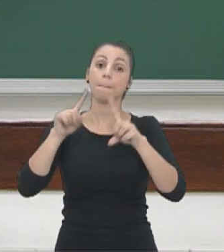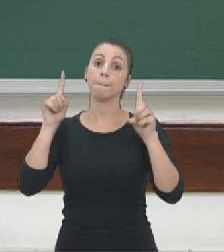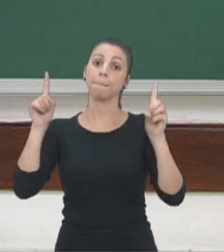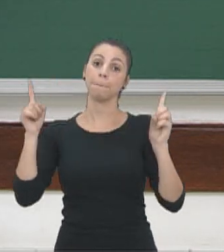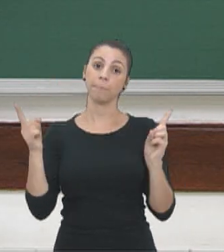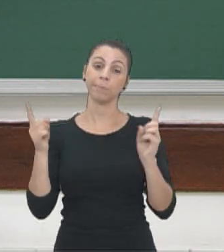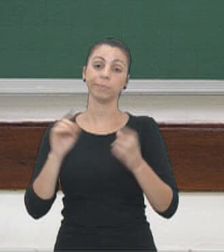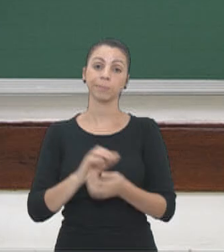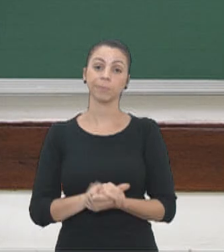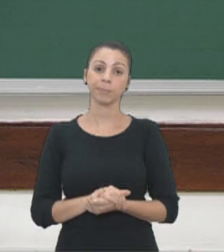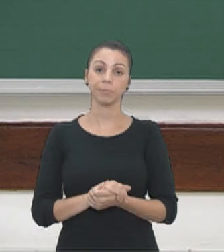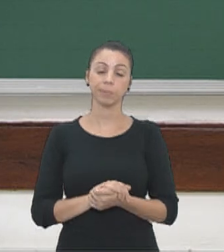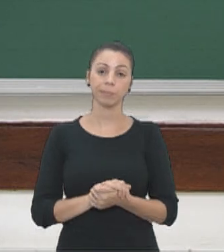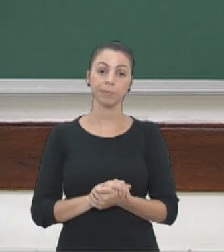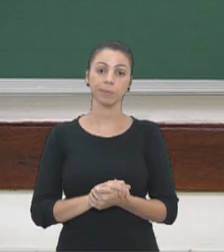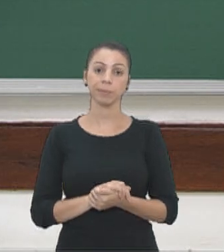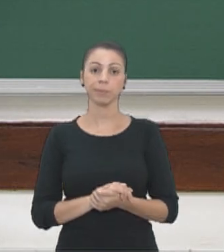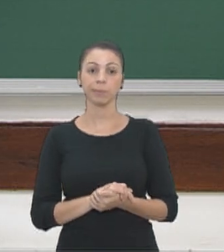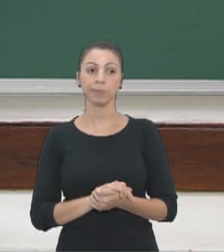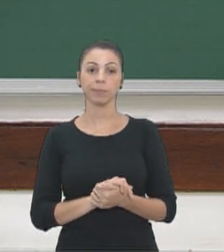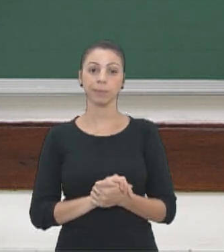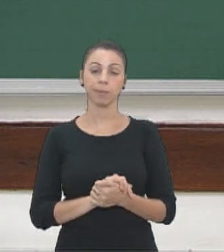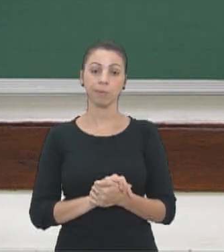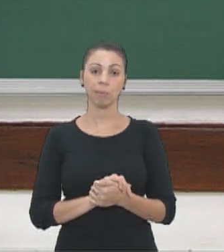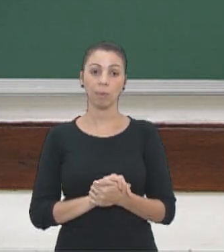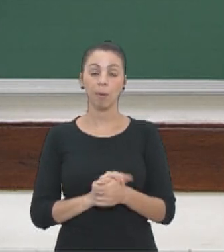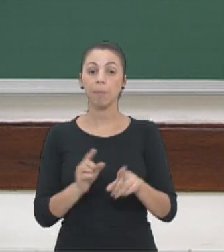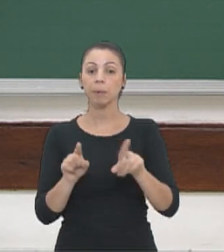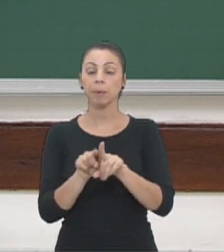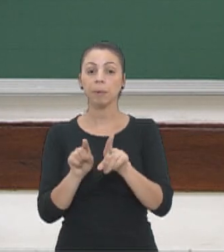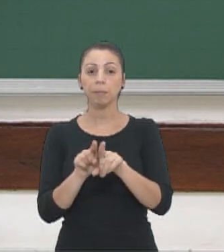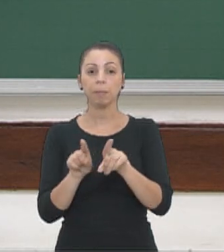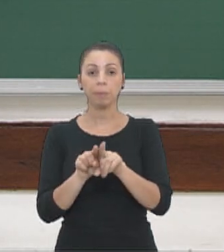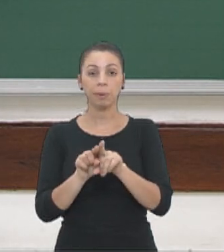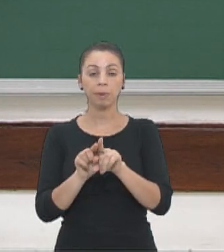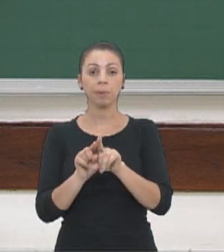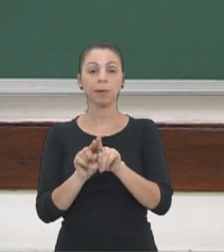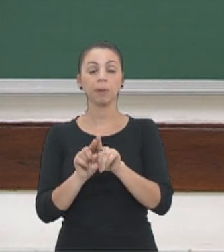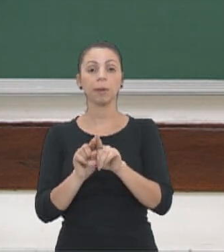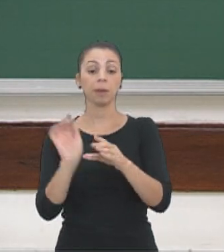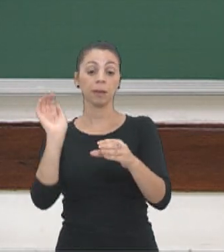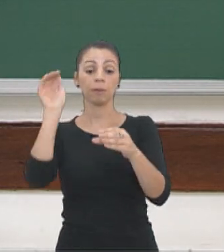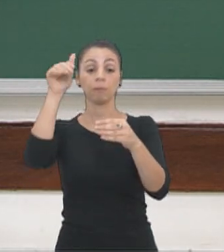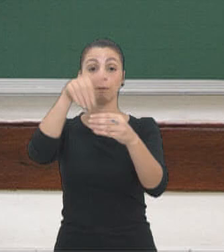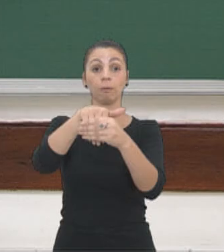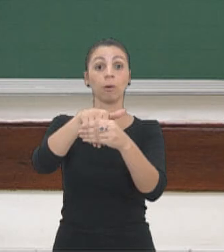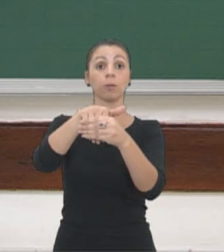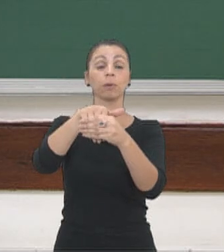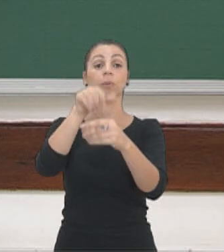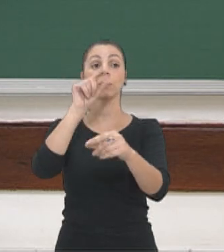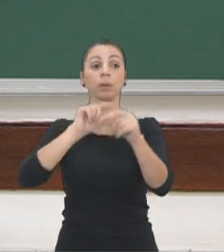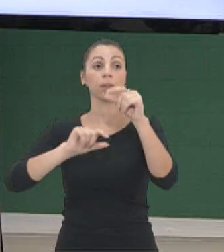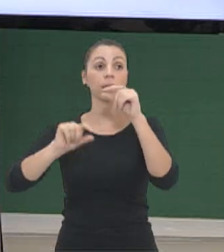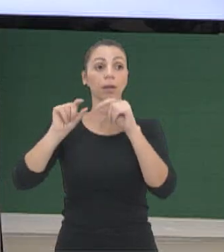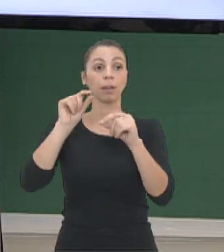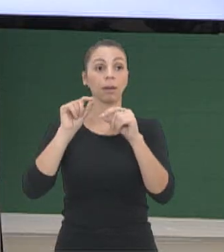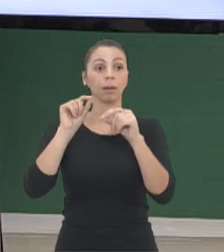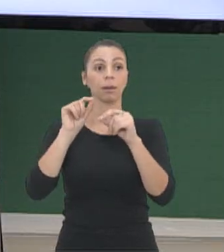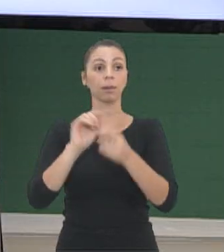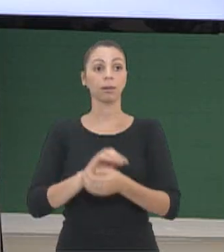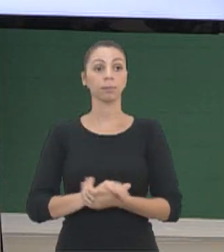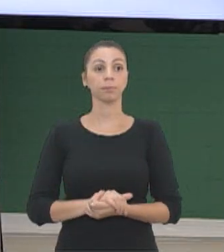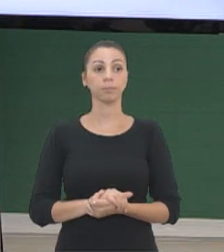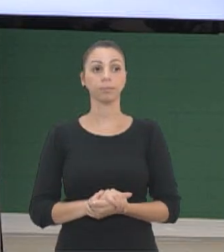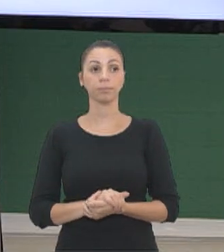Mas defendiam também o voto censitário. Para eles, o voto censitário garantiria